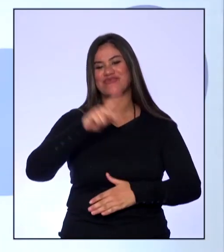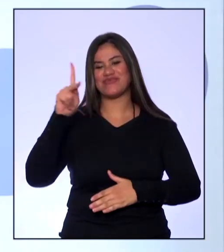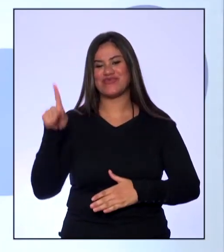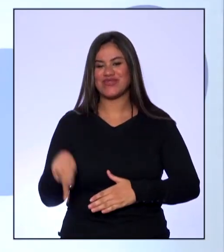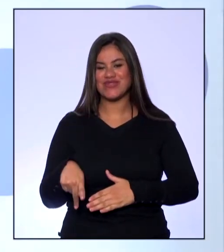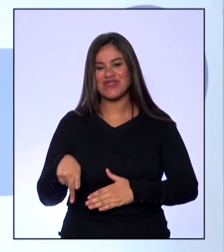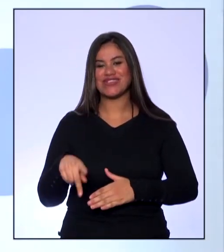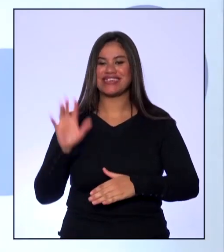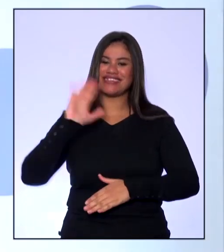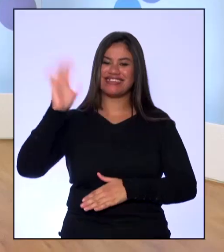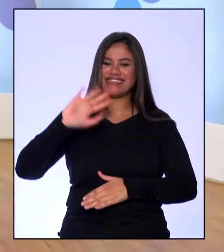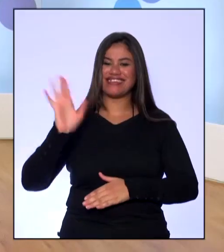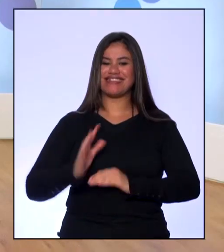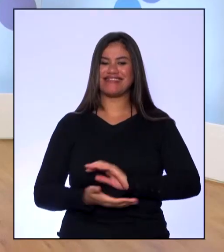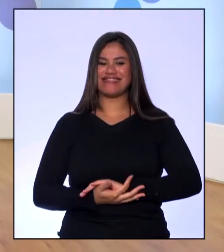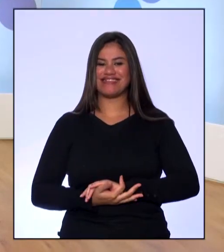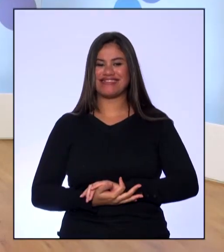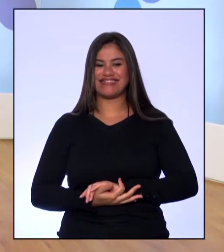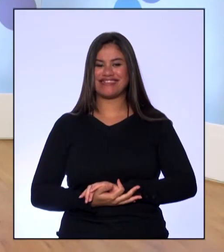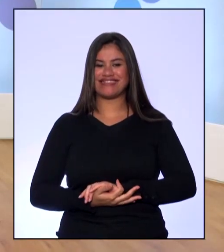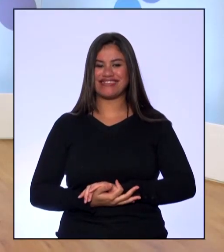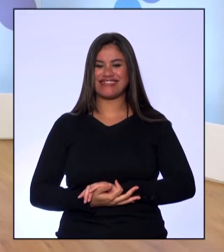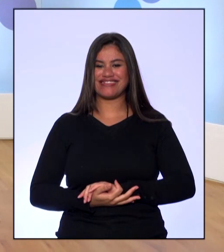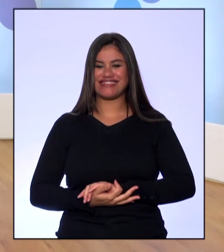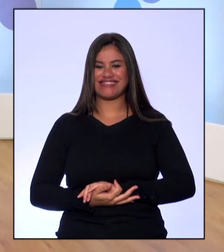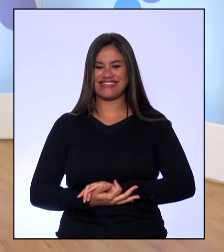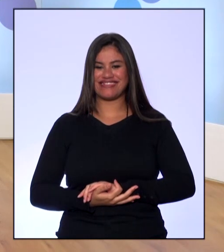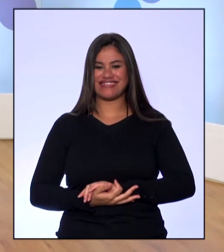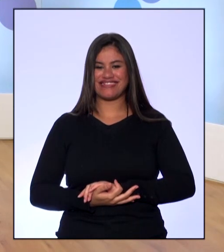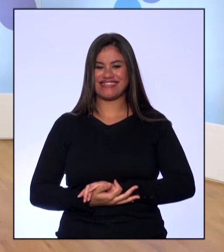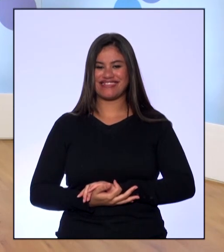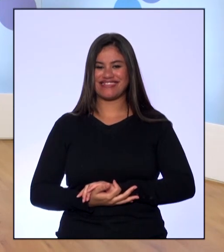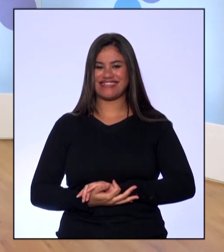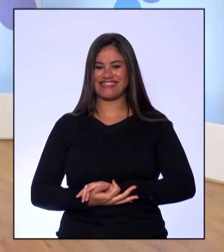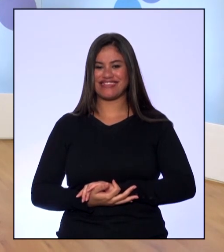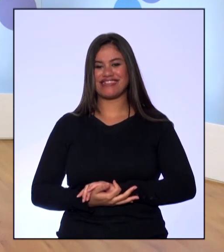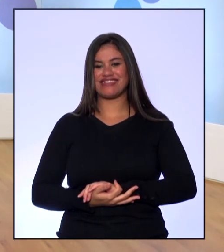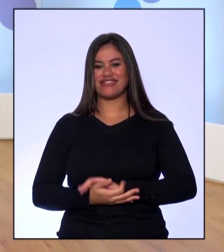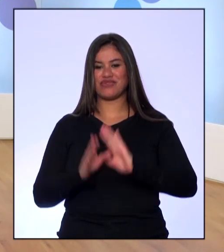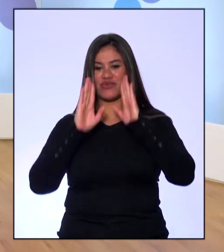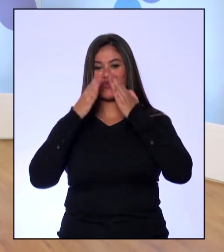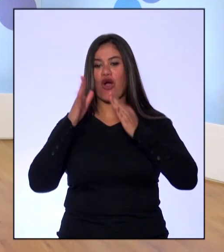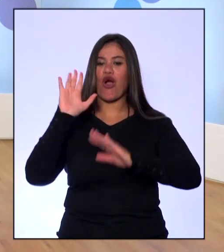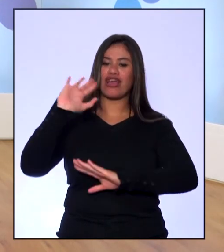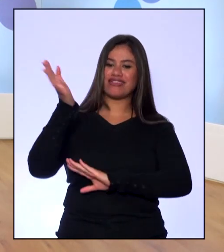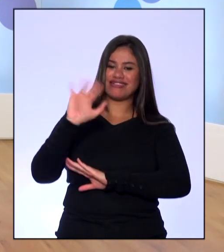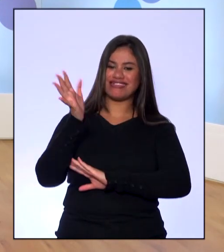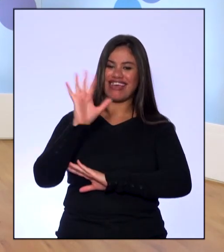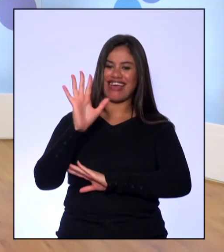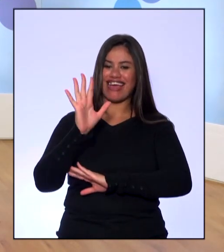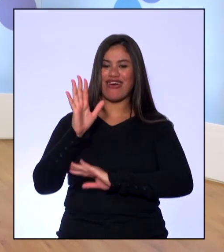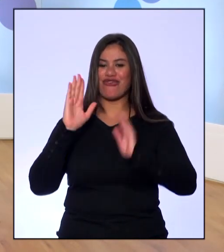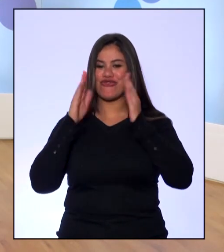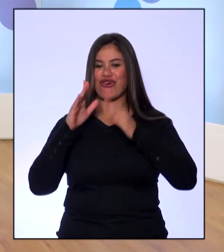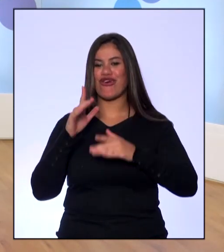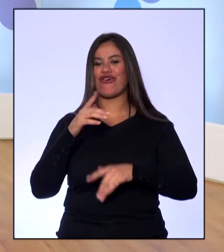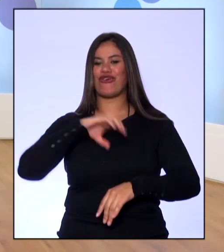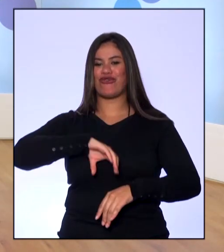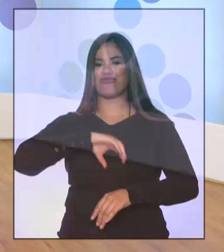legal. Tchau. Foca no tchau, gente. Foca no tchau e foca. Foca. Na língua portuguesa.